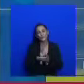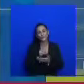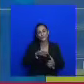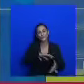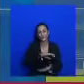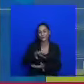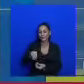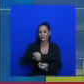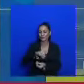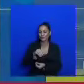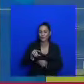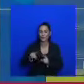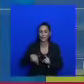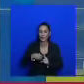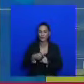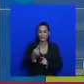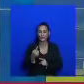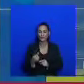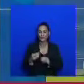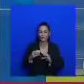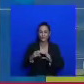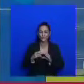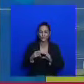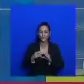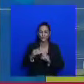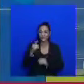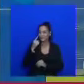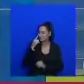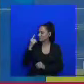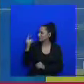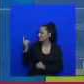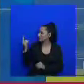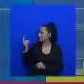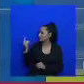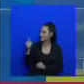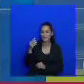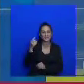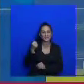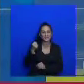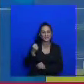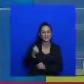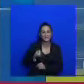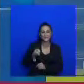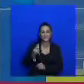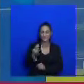girando, mais um número chegando. Bola branca, número 20. Branca, 20.